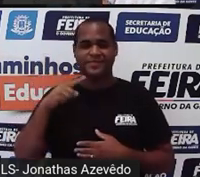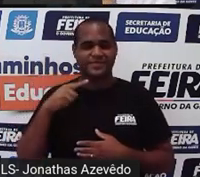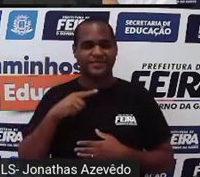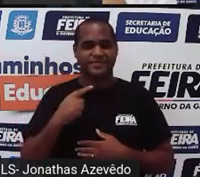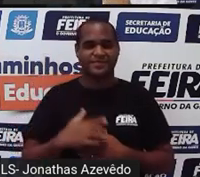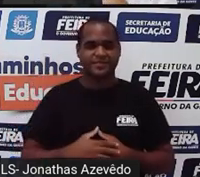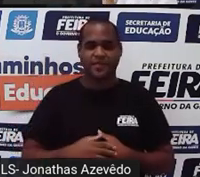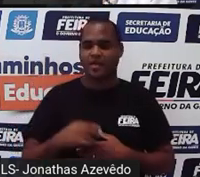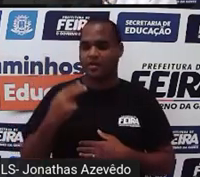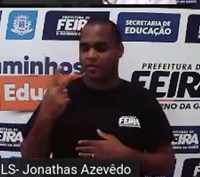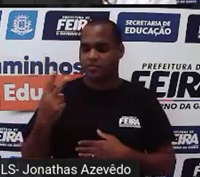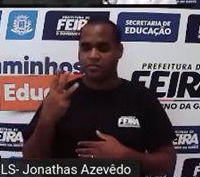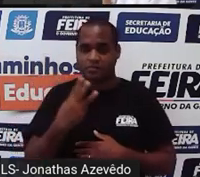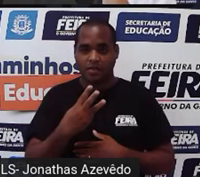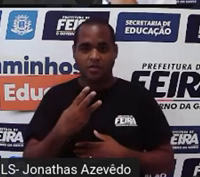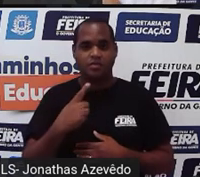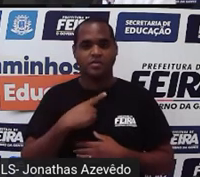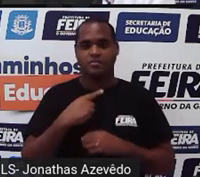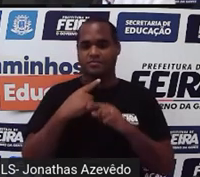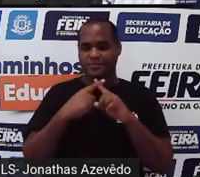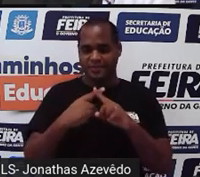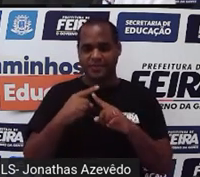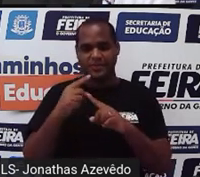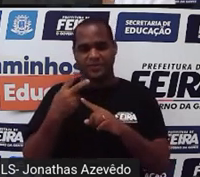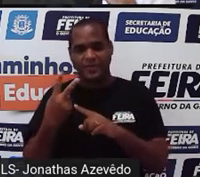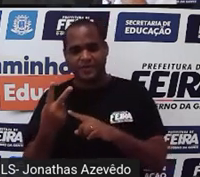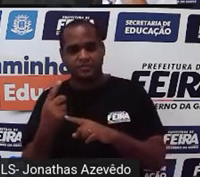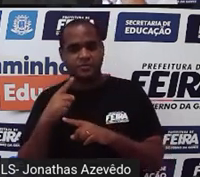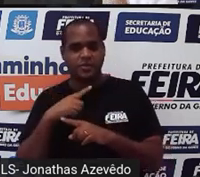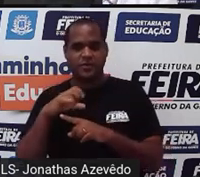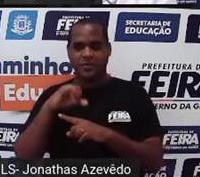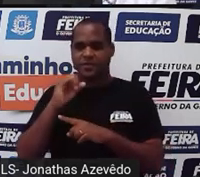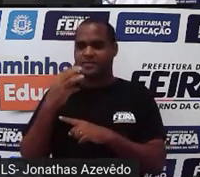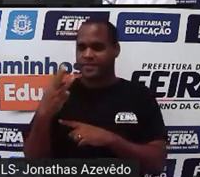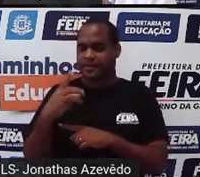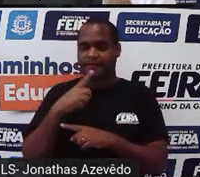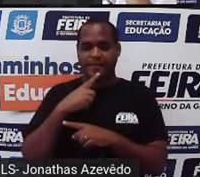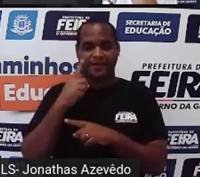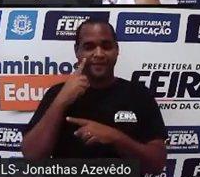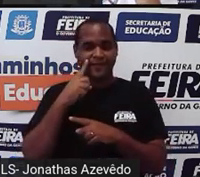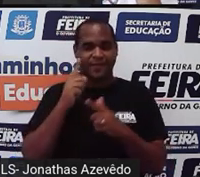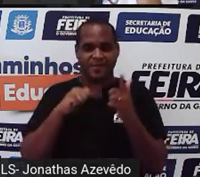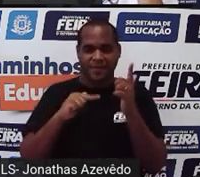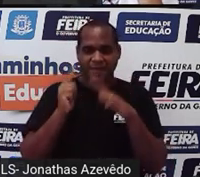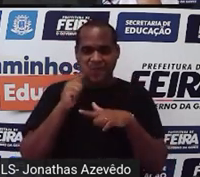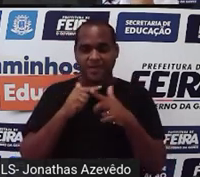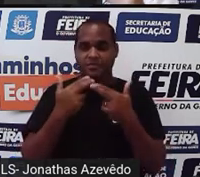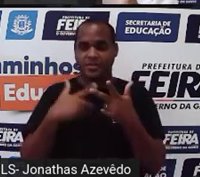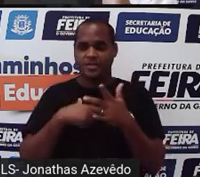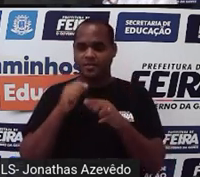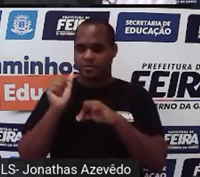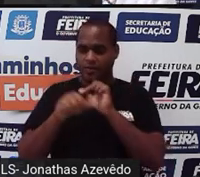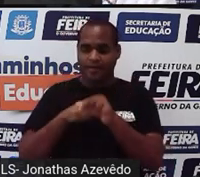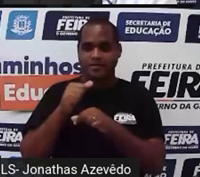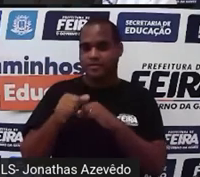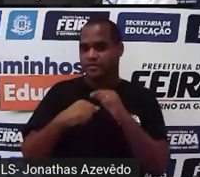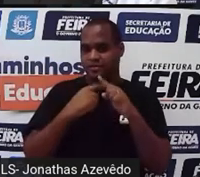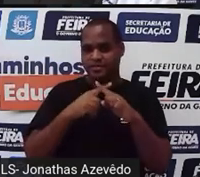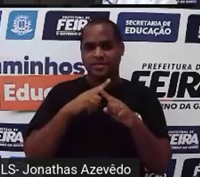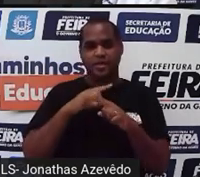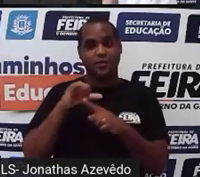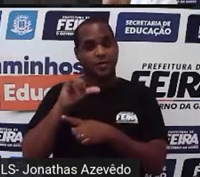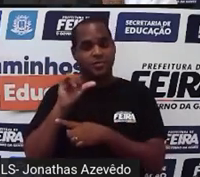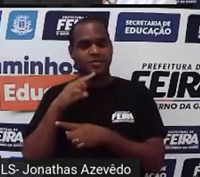dois três x = 2Y = 3 eu vou nas equações onde tem x eu boto dois onde